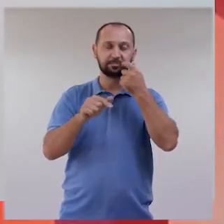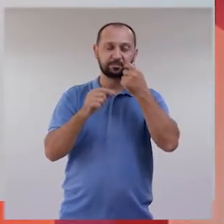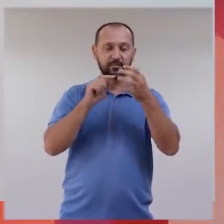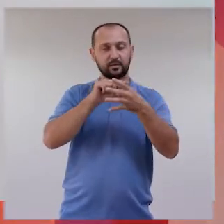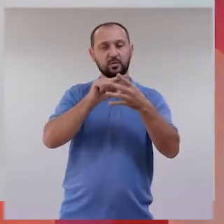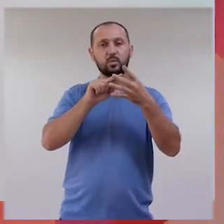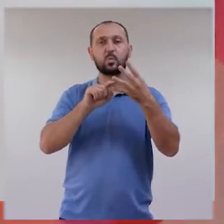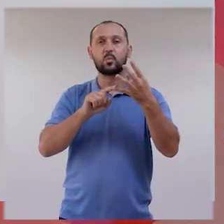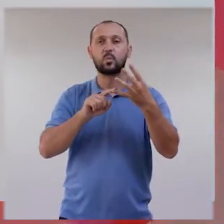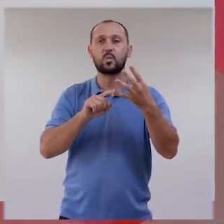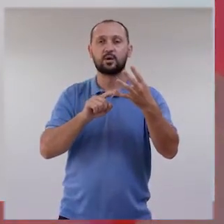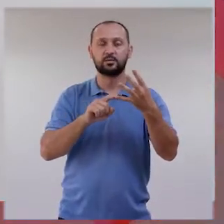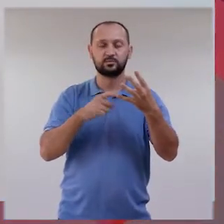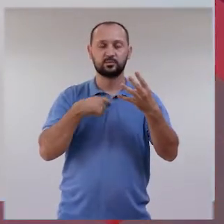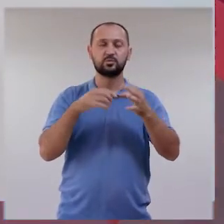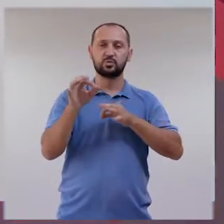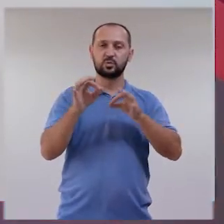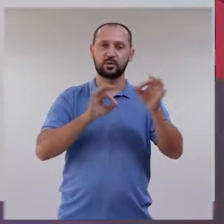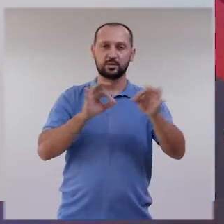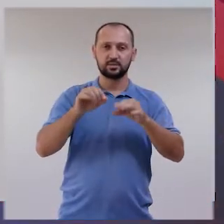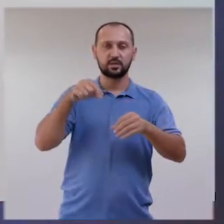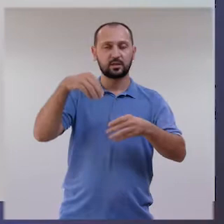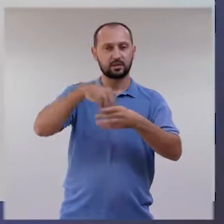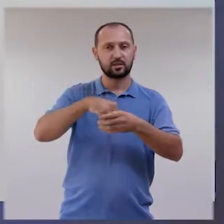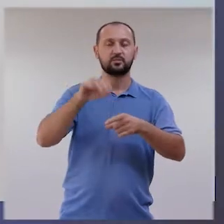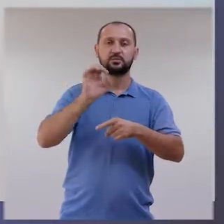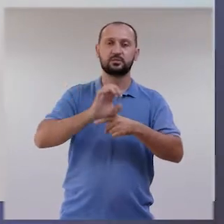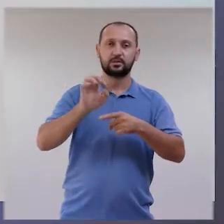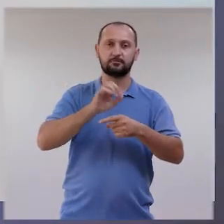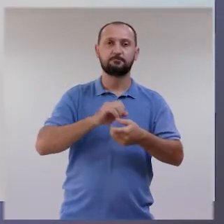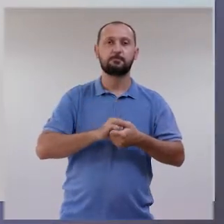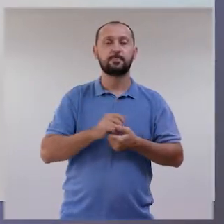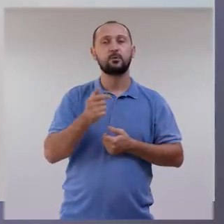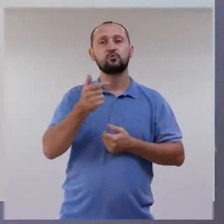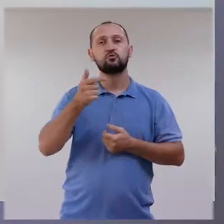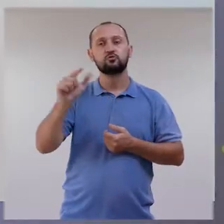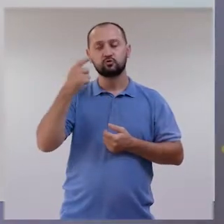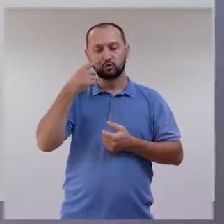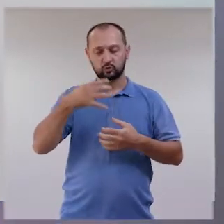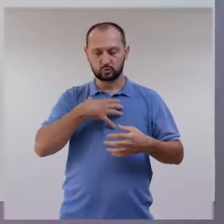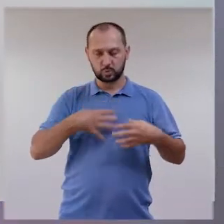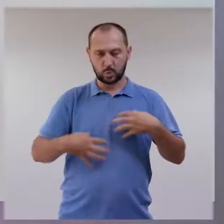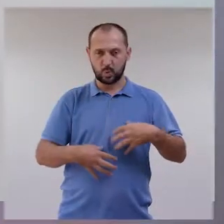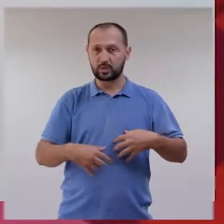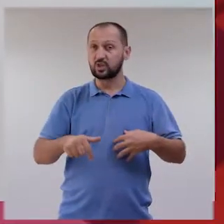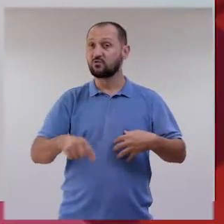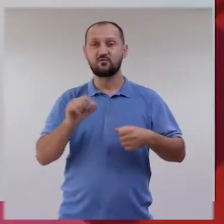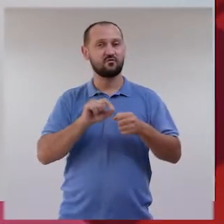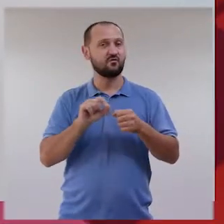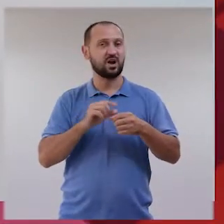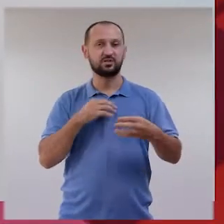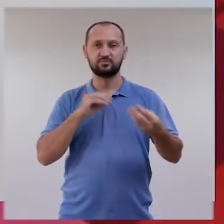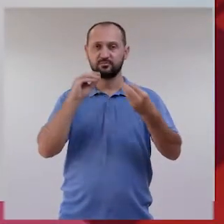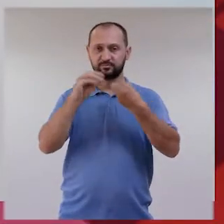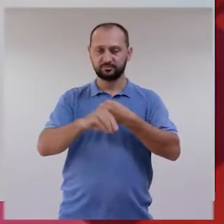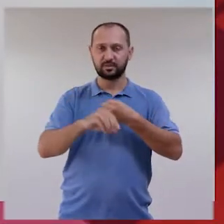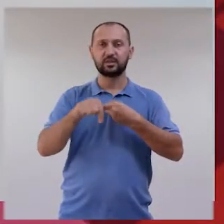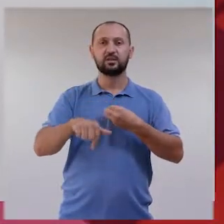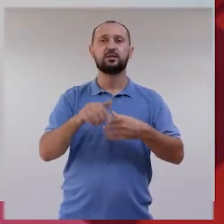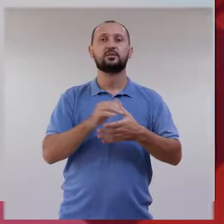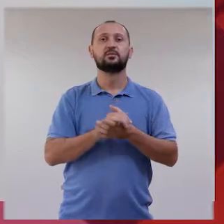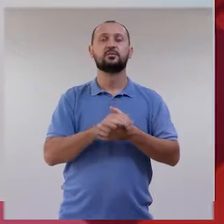fila desses 4 transplantes que nós realizamos aqui no estado. Os demais órgãos que nós não